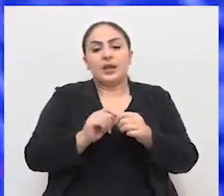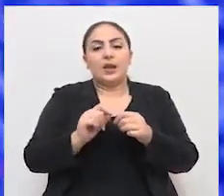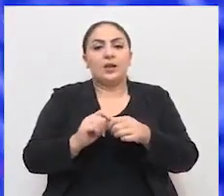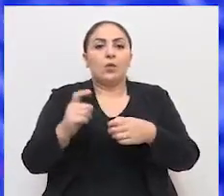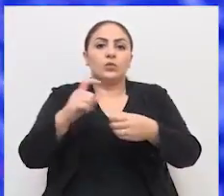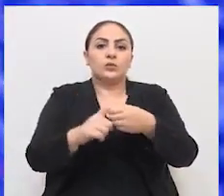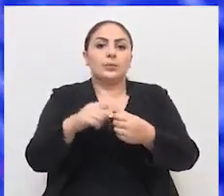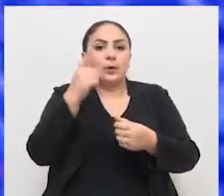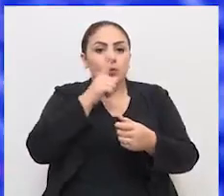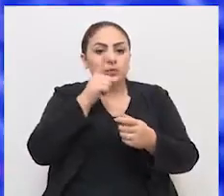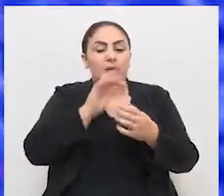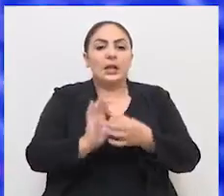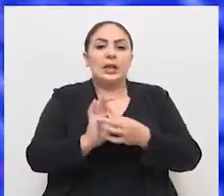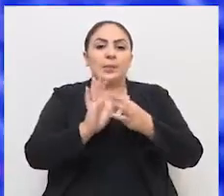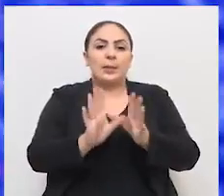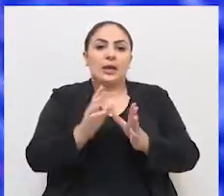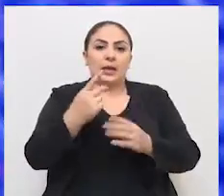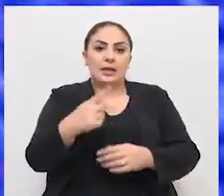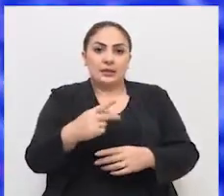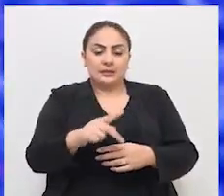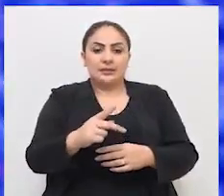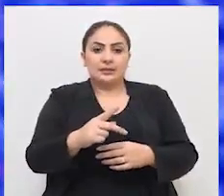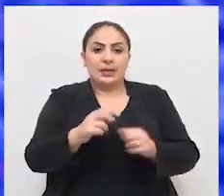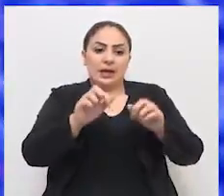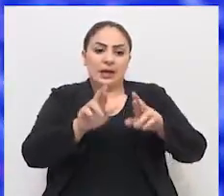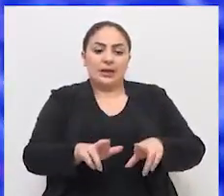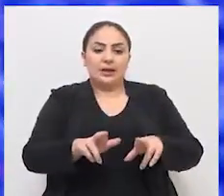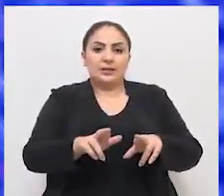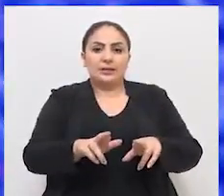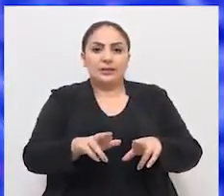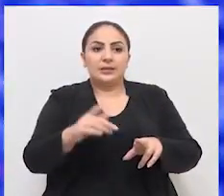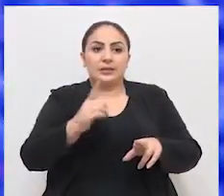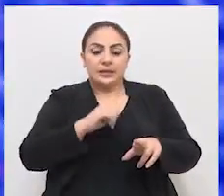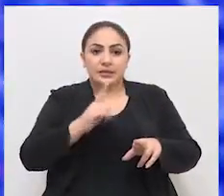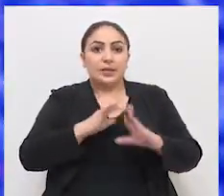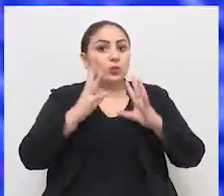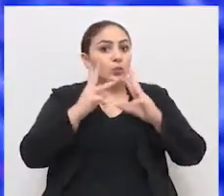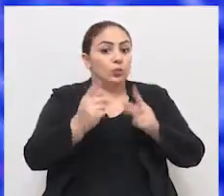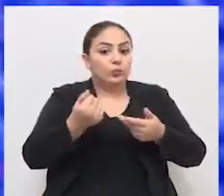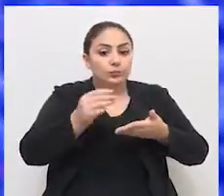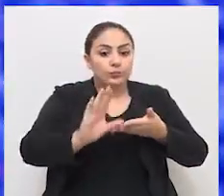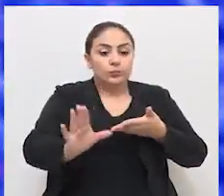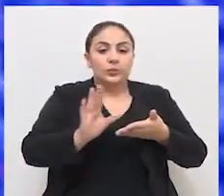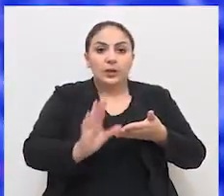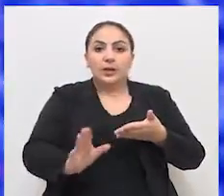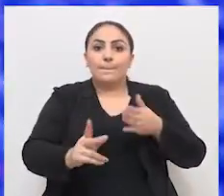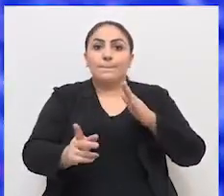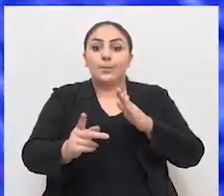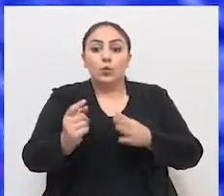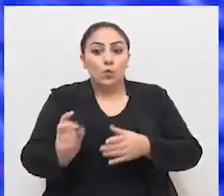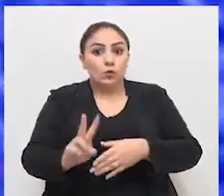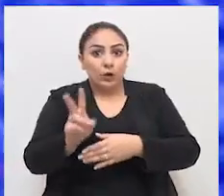consórcios para fins de habilitarem-se a este pregão eletrônico, onde será então destinado